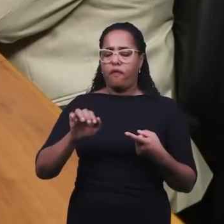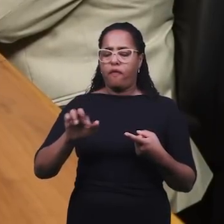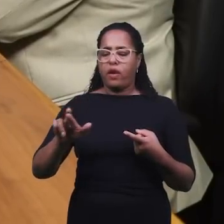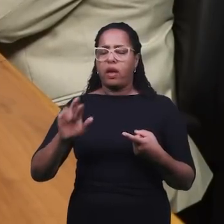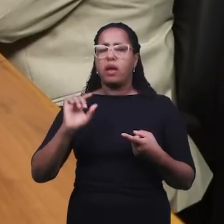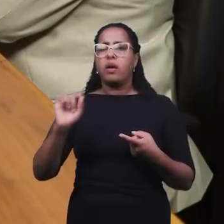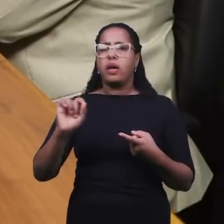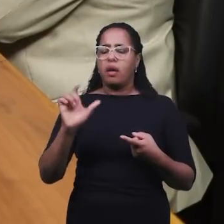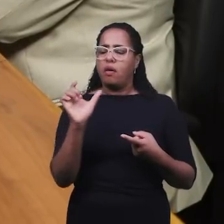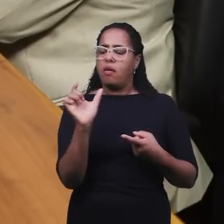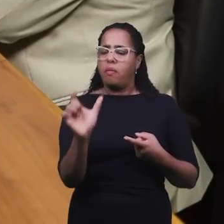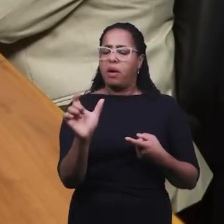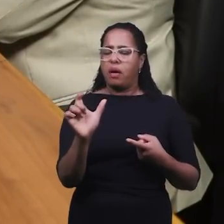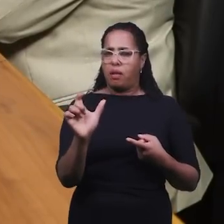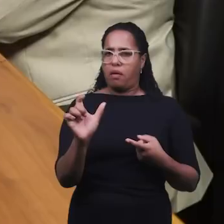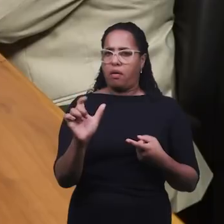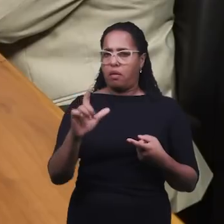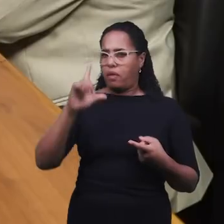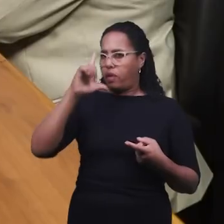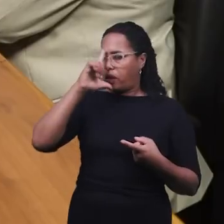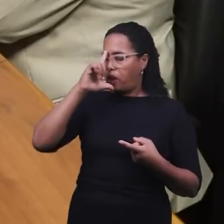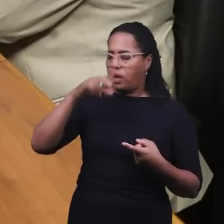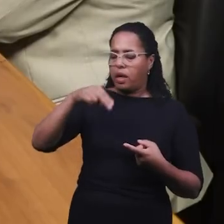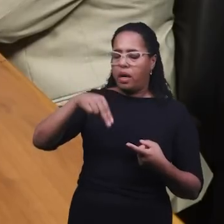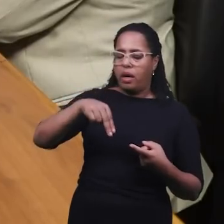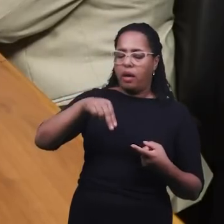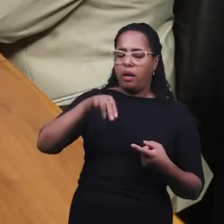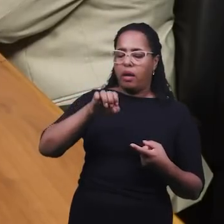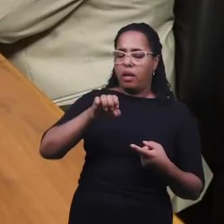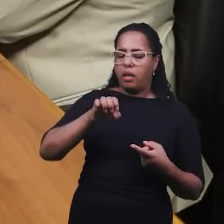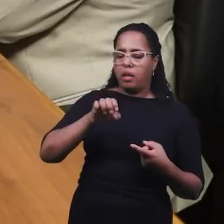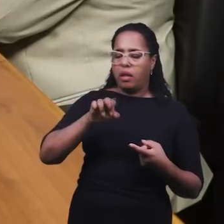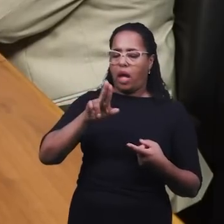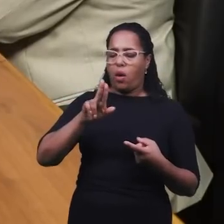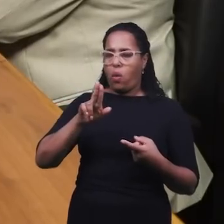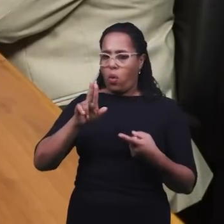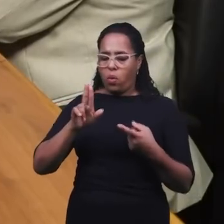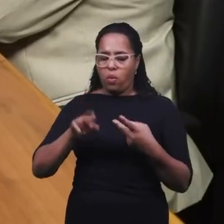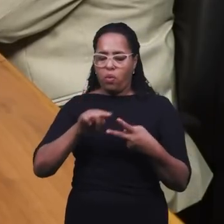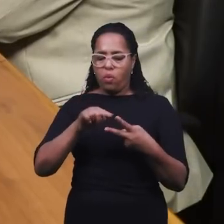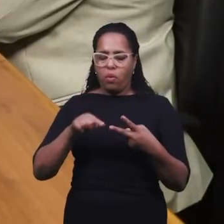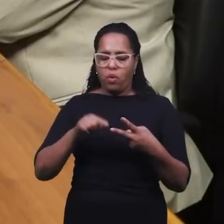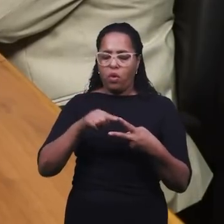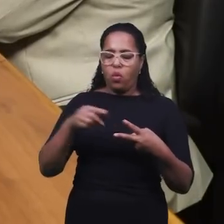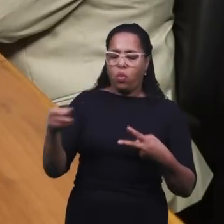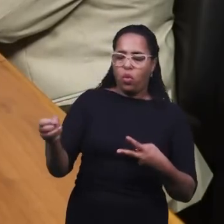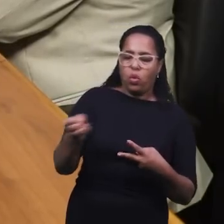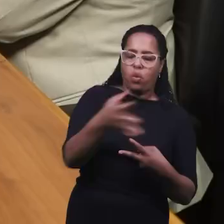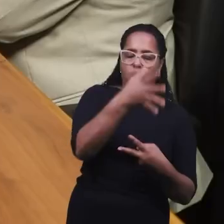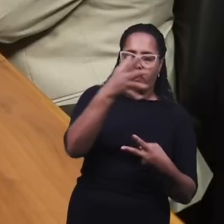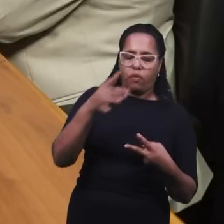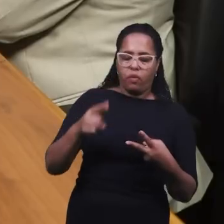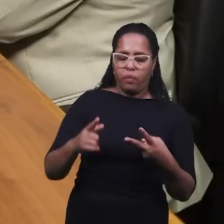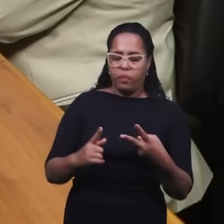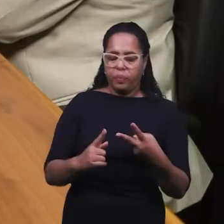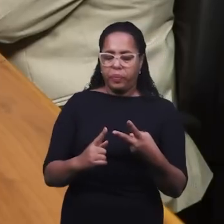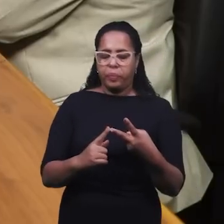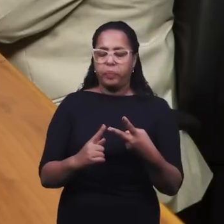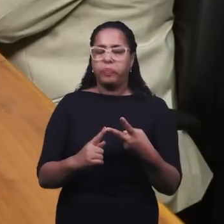Primeiro, aí ele já aborda, não pode ser neófito, né? O que é neófito? Neófito é uma